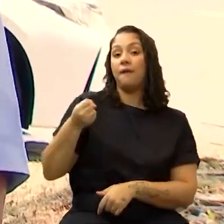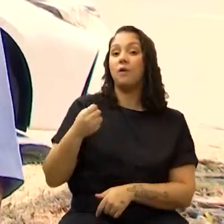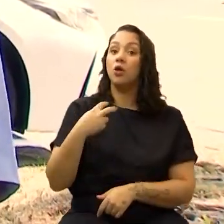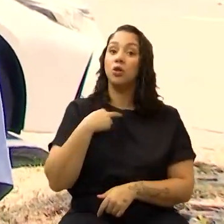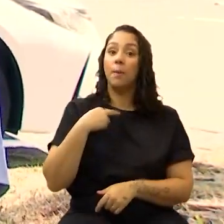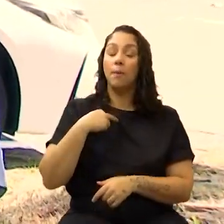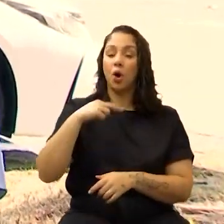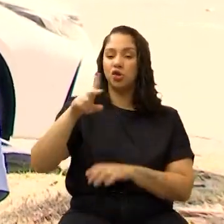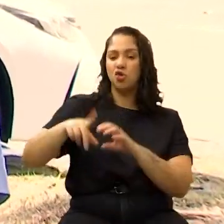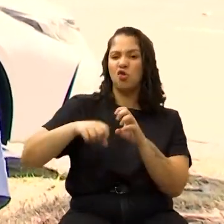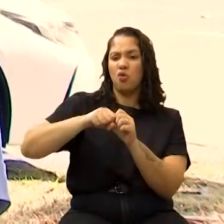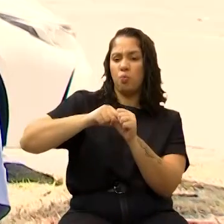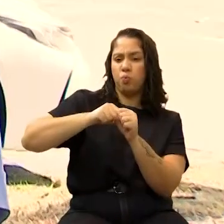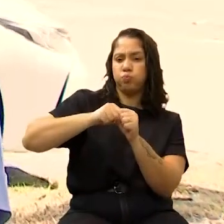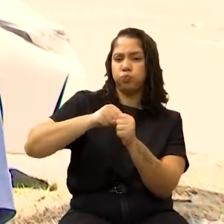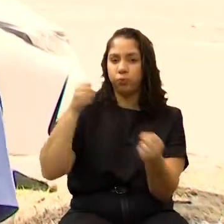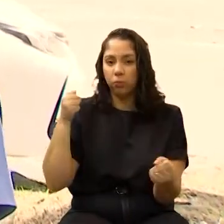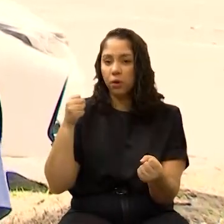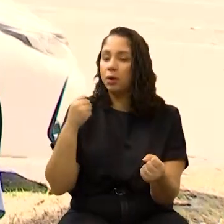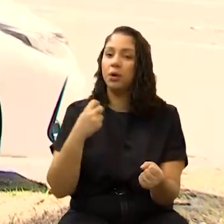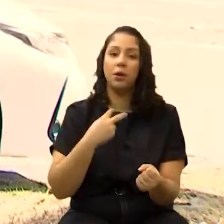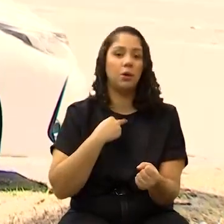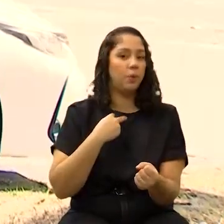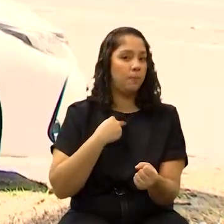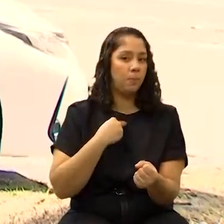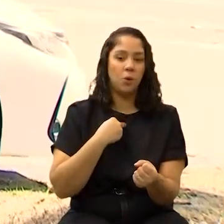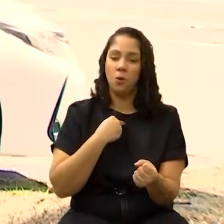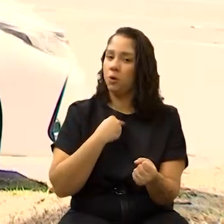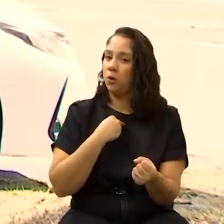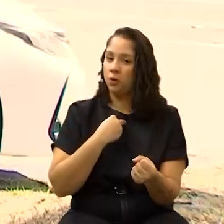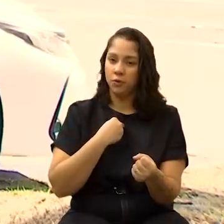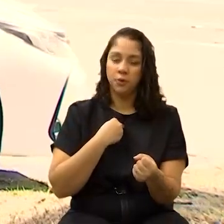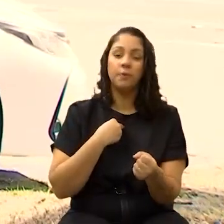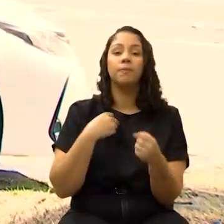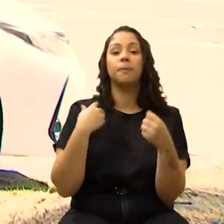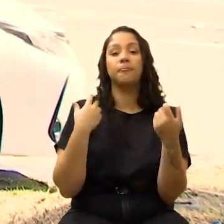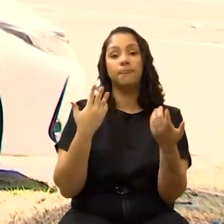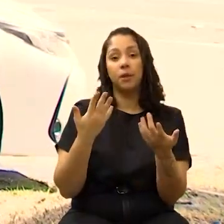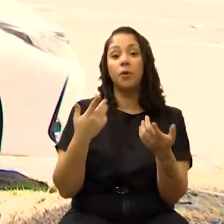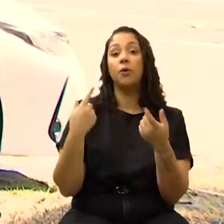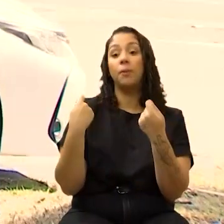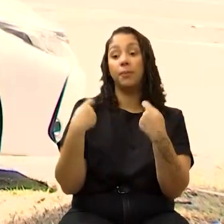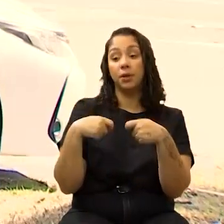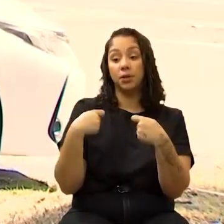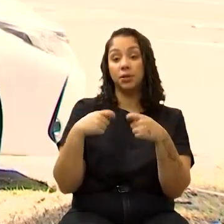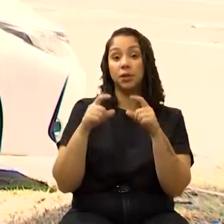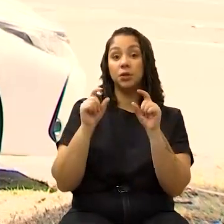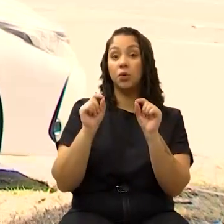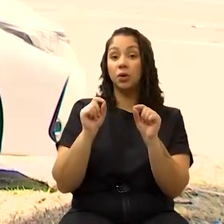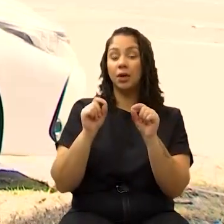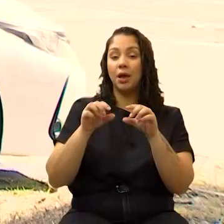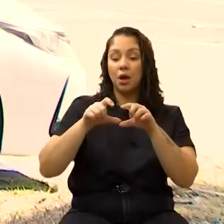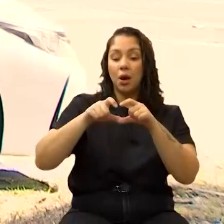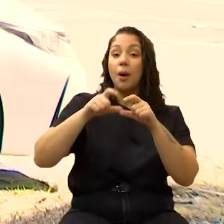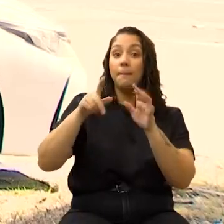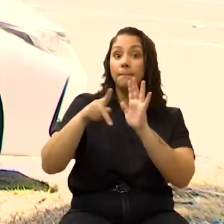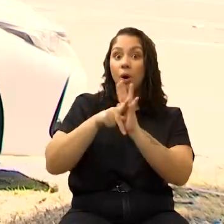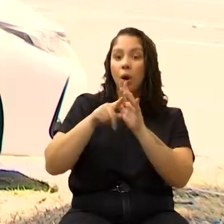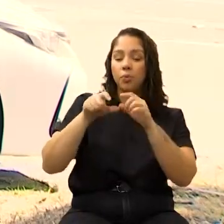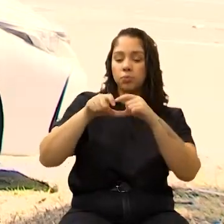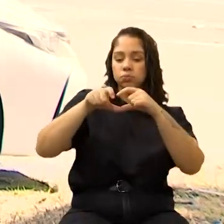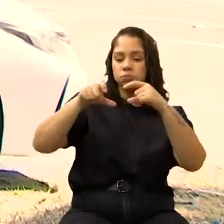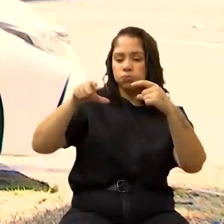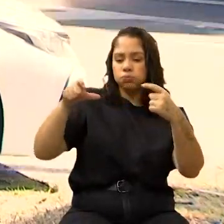pode ser fixada com cordas. Tem resolução que não permite, né? Então o condutor tem que ter cintas resistentes